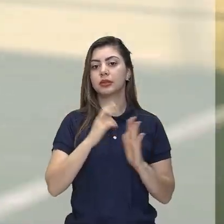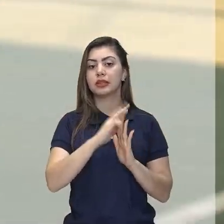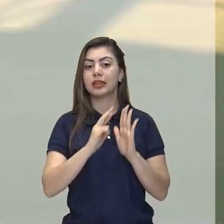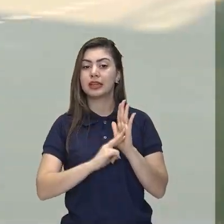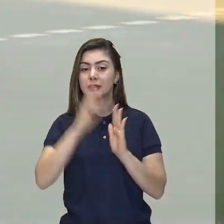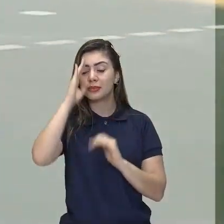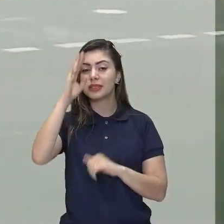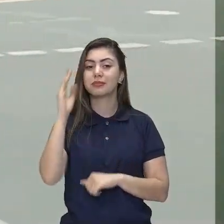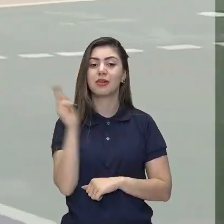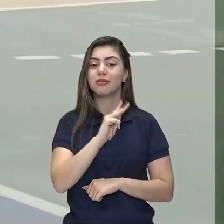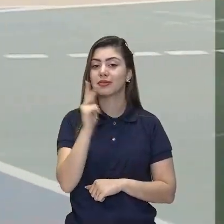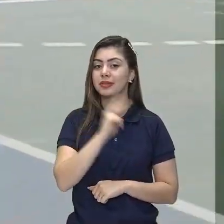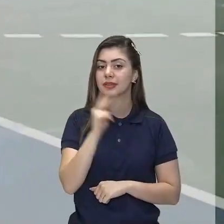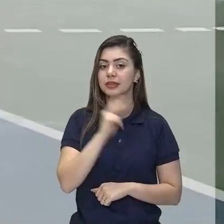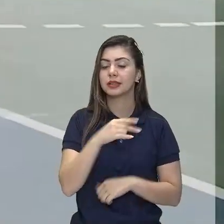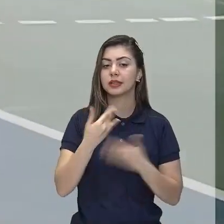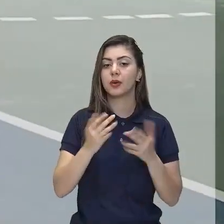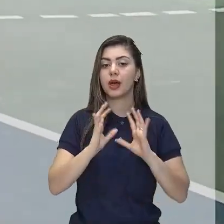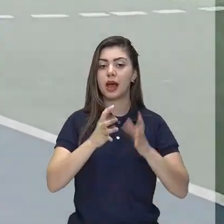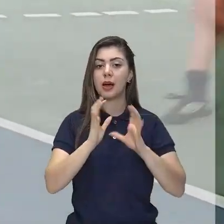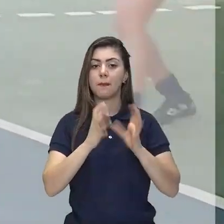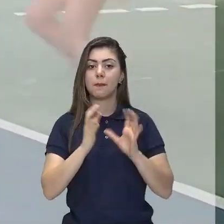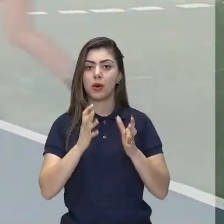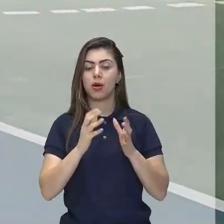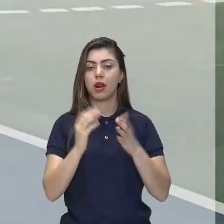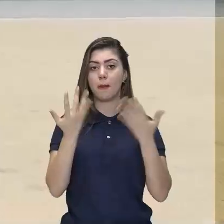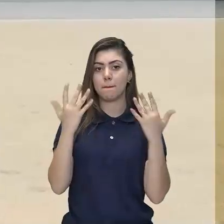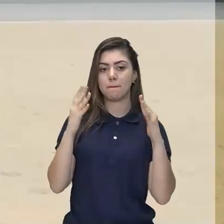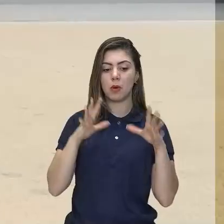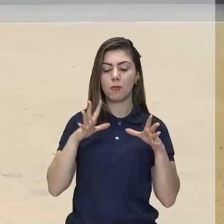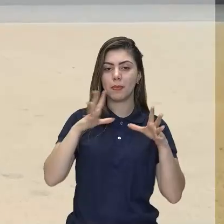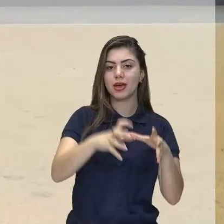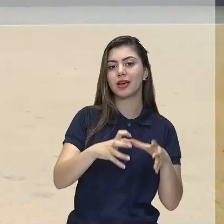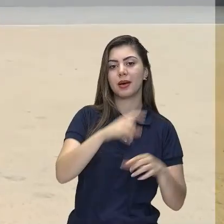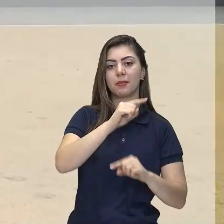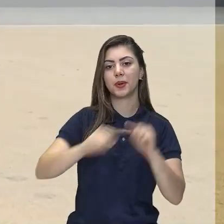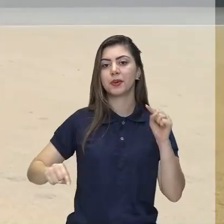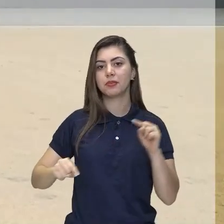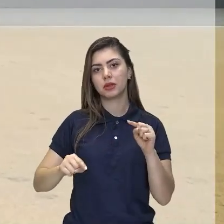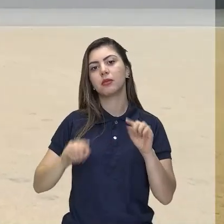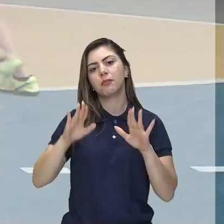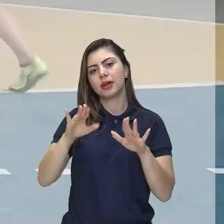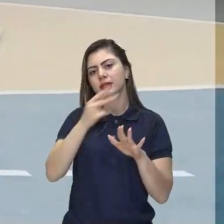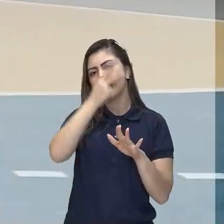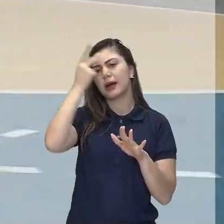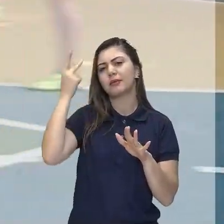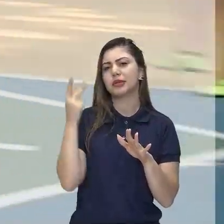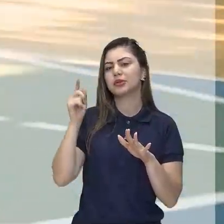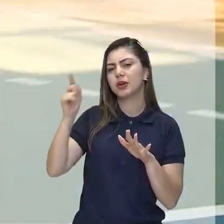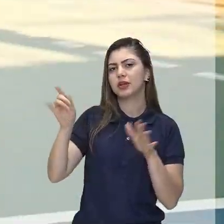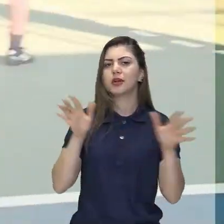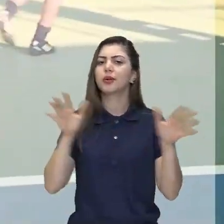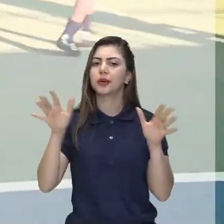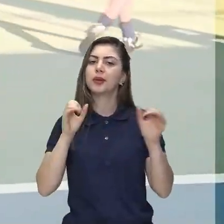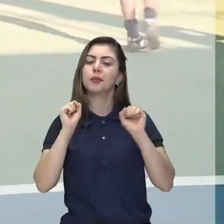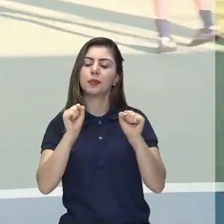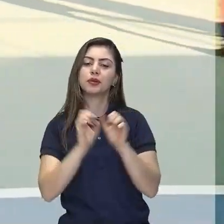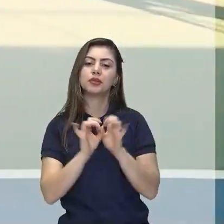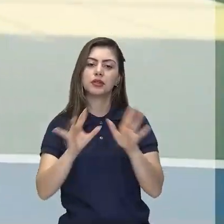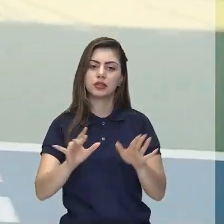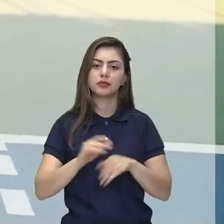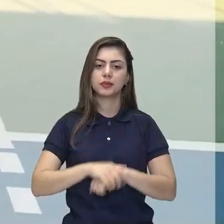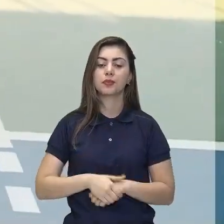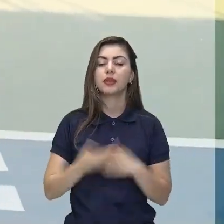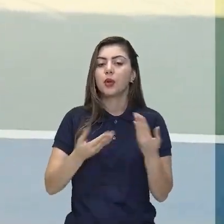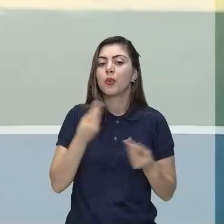agilidade. A bola, que não pode ser tocada com as mãos, exceto pelo goleiro em sua área, é reposta em jogo com